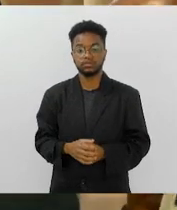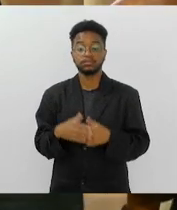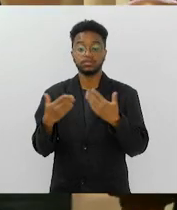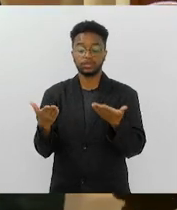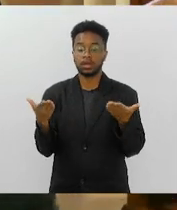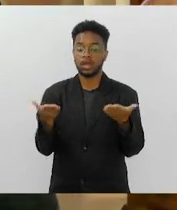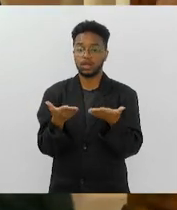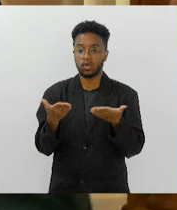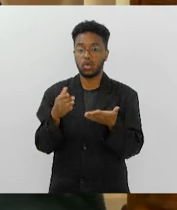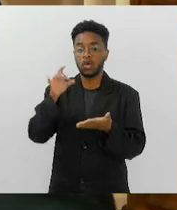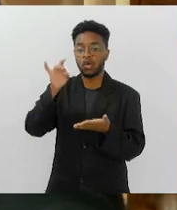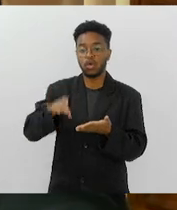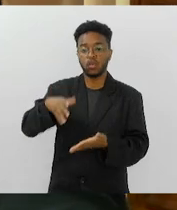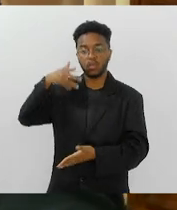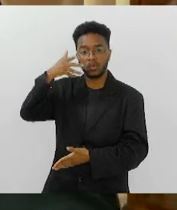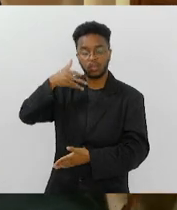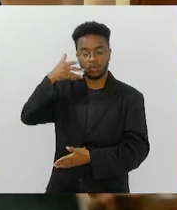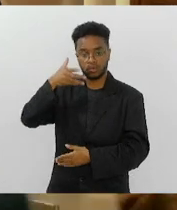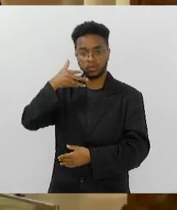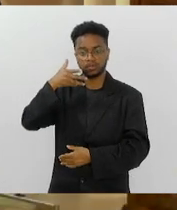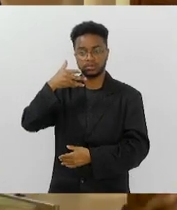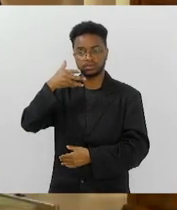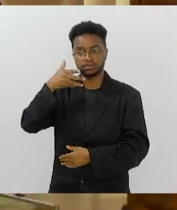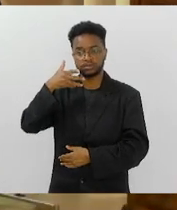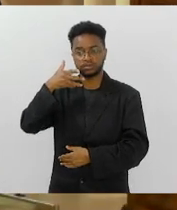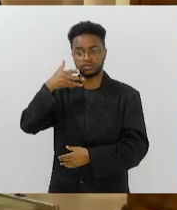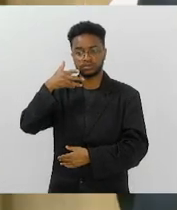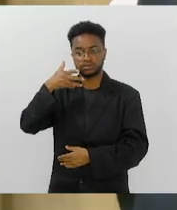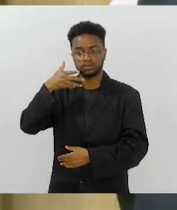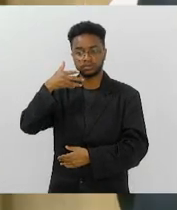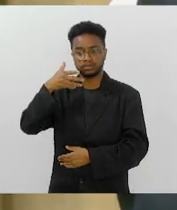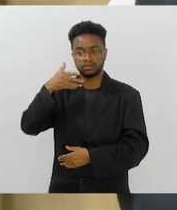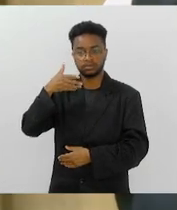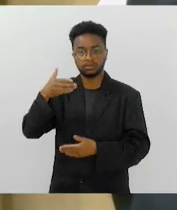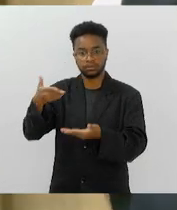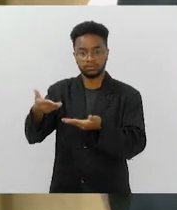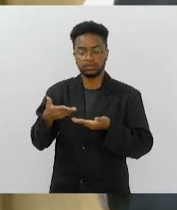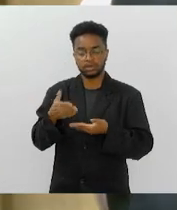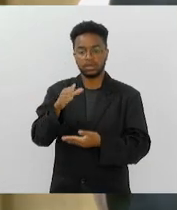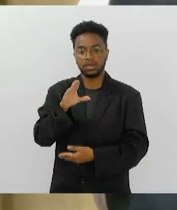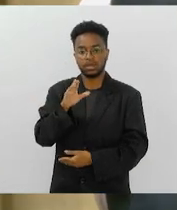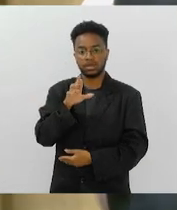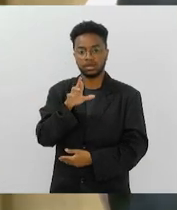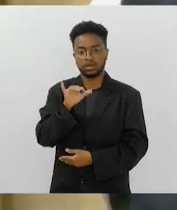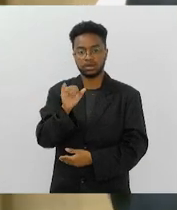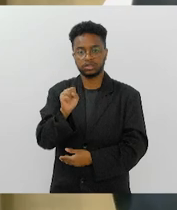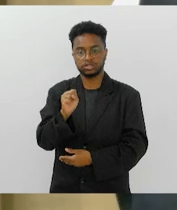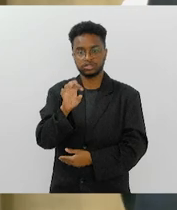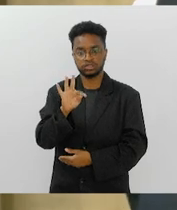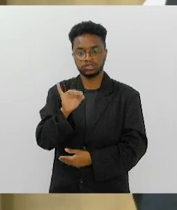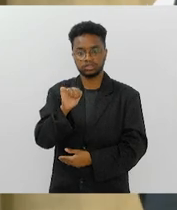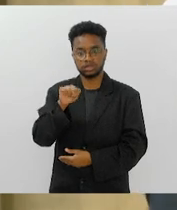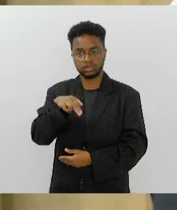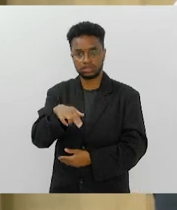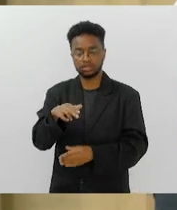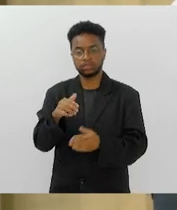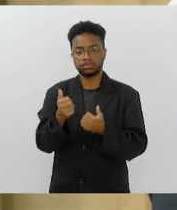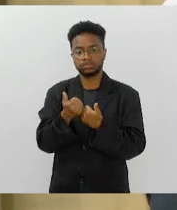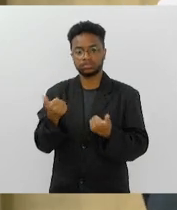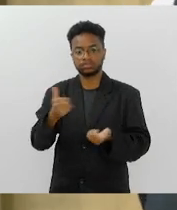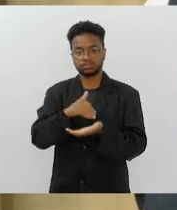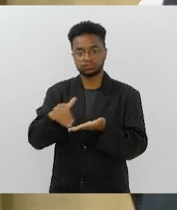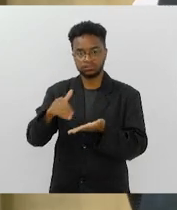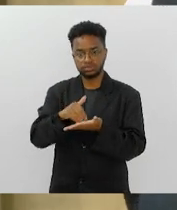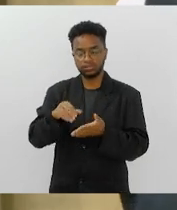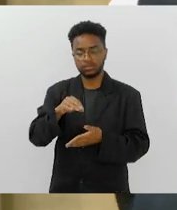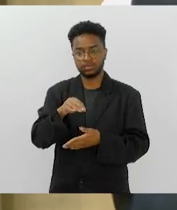último painelista, chamar a fala o senhor Christian Viana de Azevedo, subsecretário de Integração de Segurança Pública